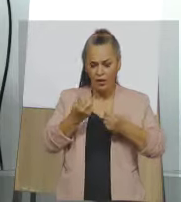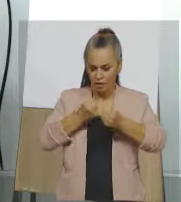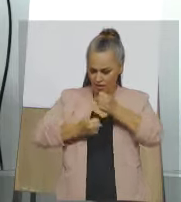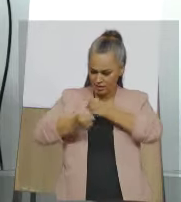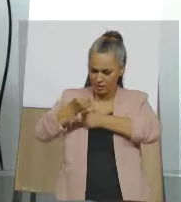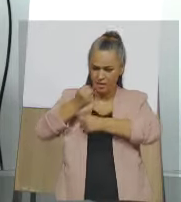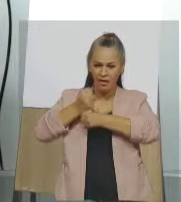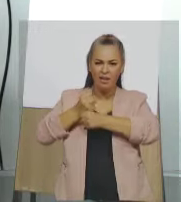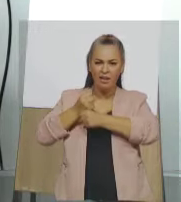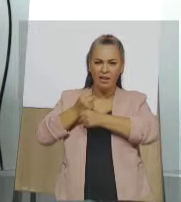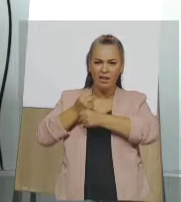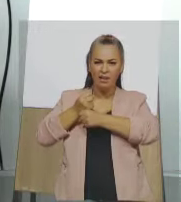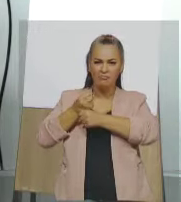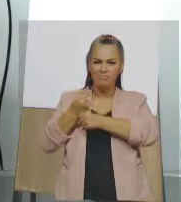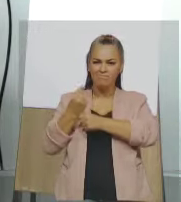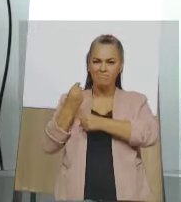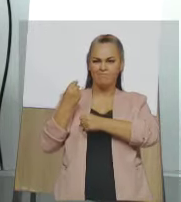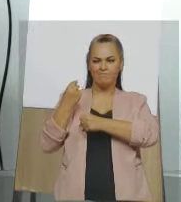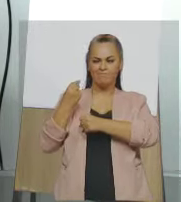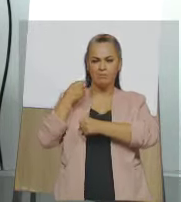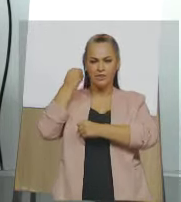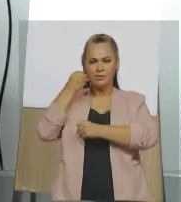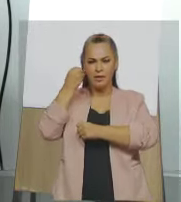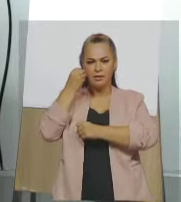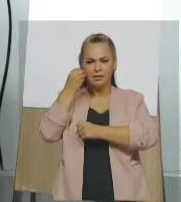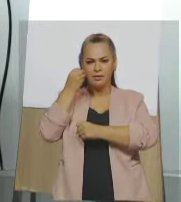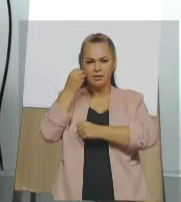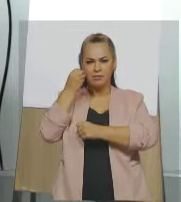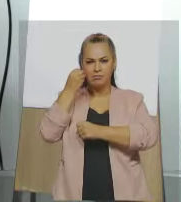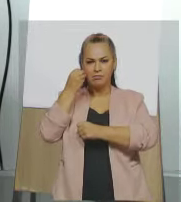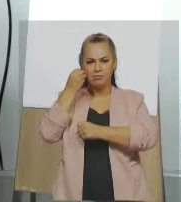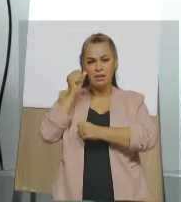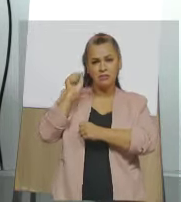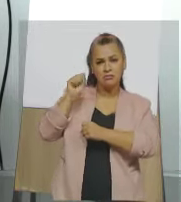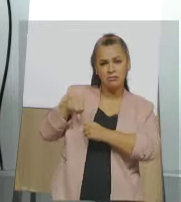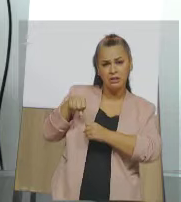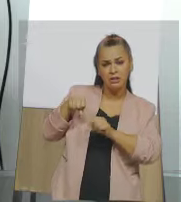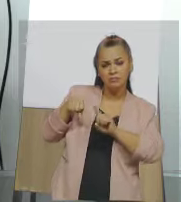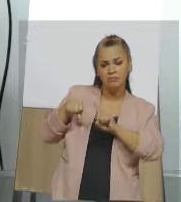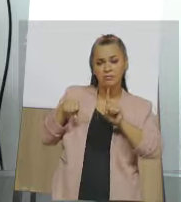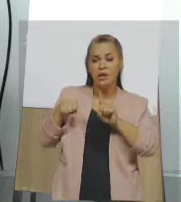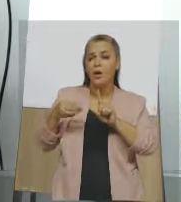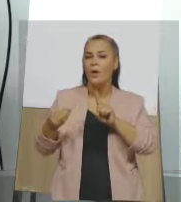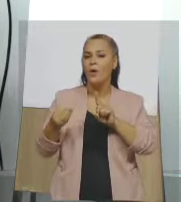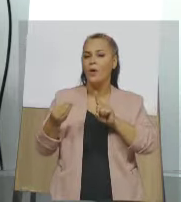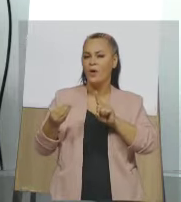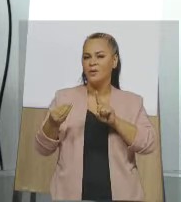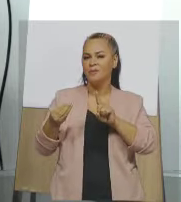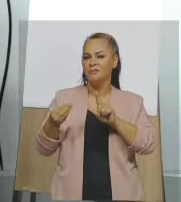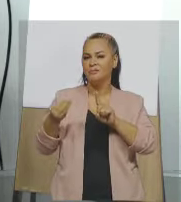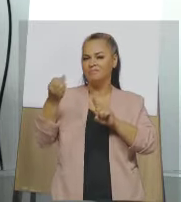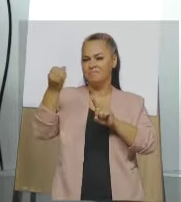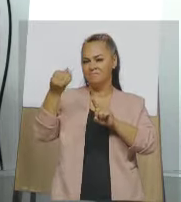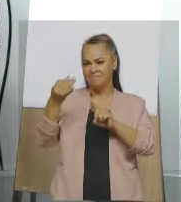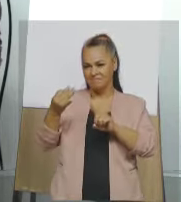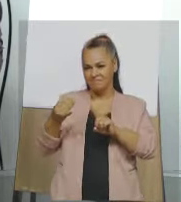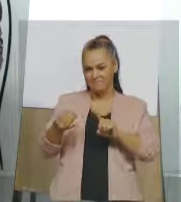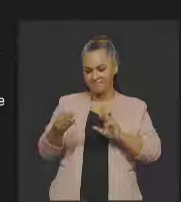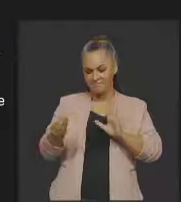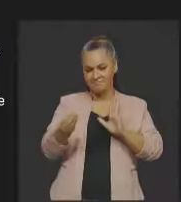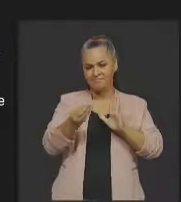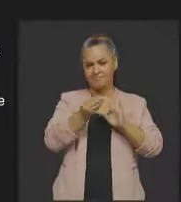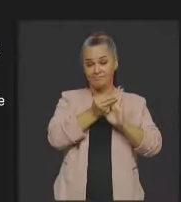atrás? Como que a escola te influenciou nisso daí? Coloca no papel, né? Qual que é a